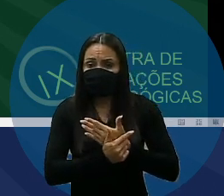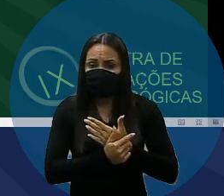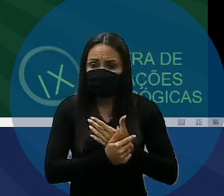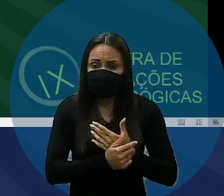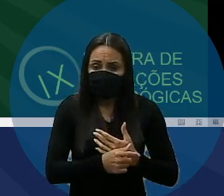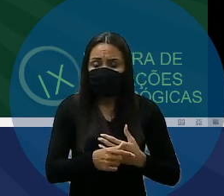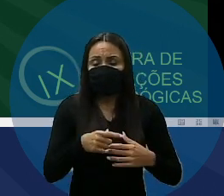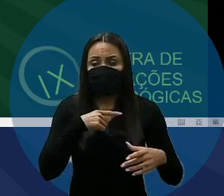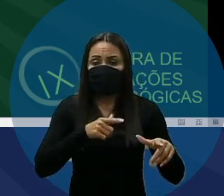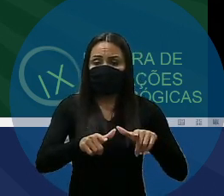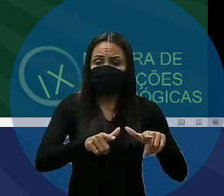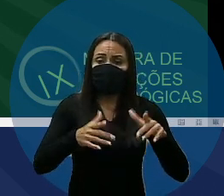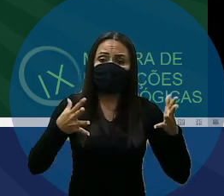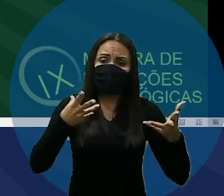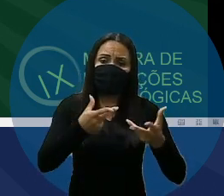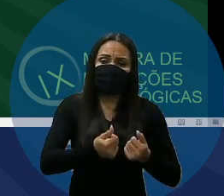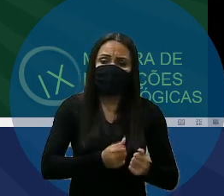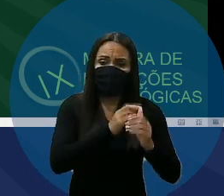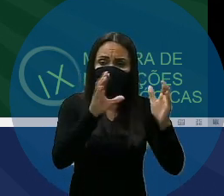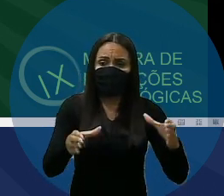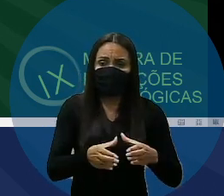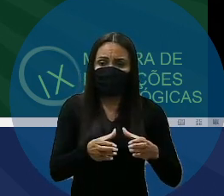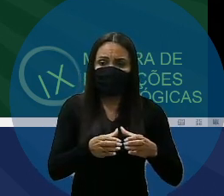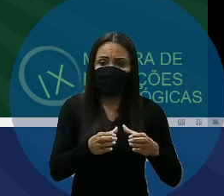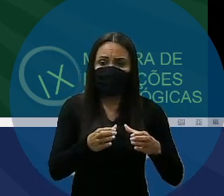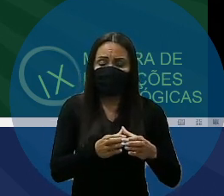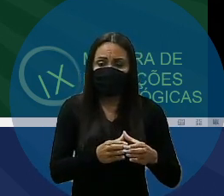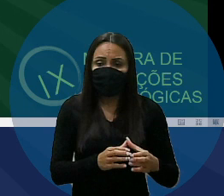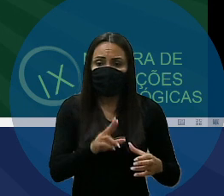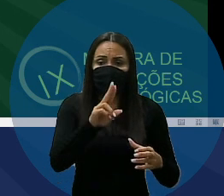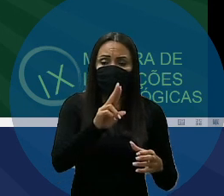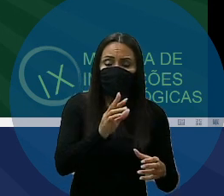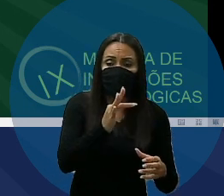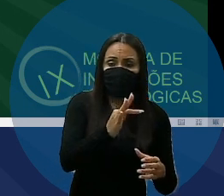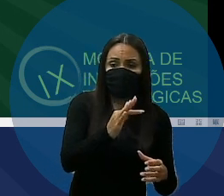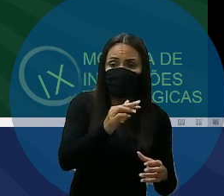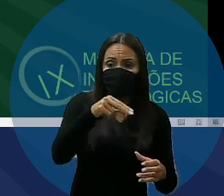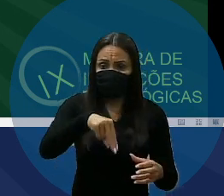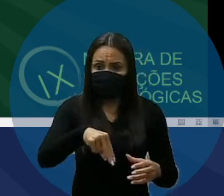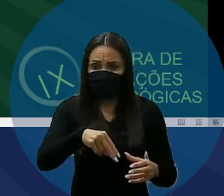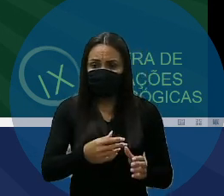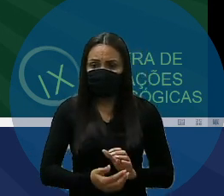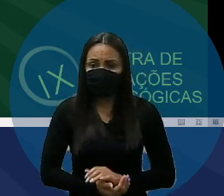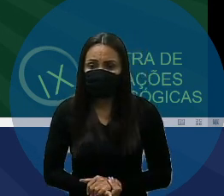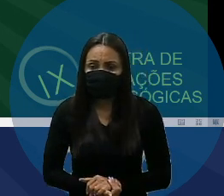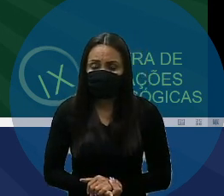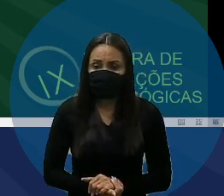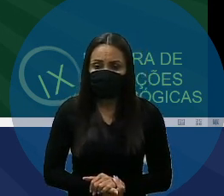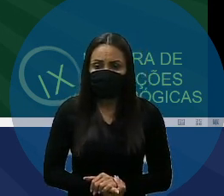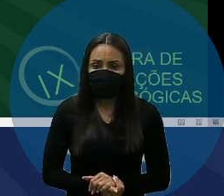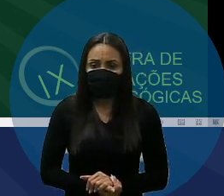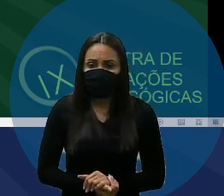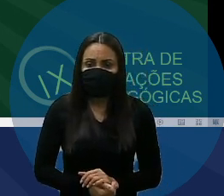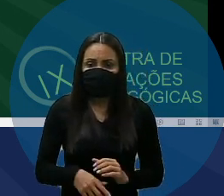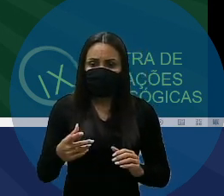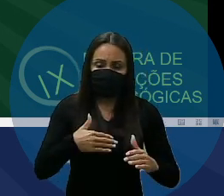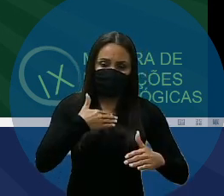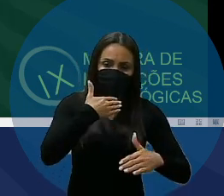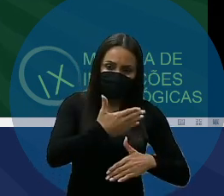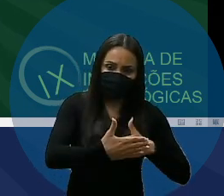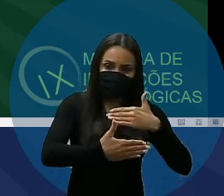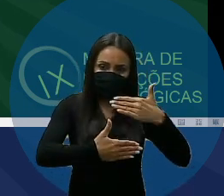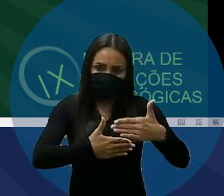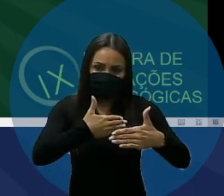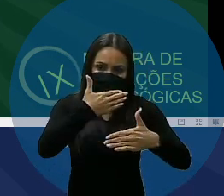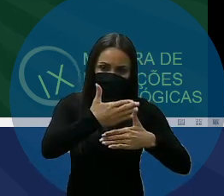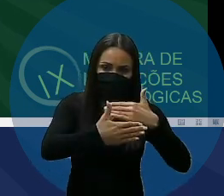trabalho maravilhoso da equipe da UFRN, tá, do PIBID, que é justamente o passo a passo da construção